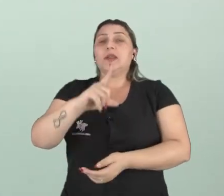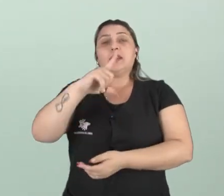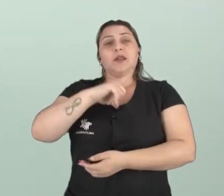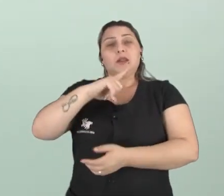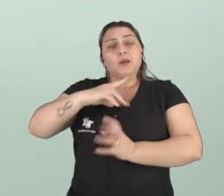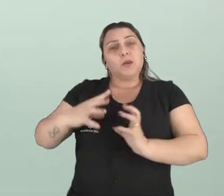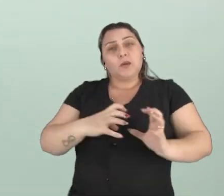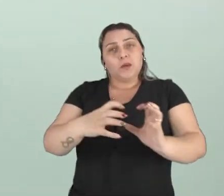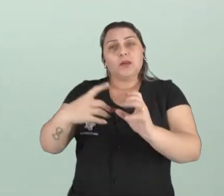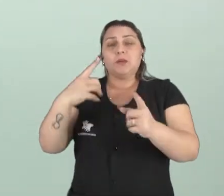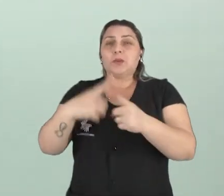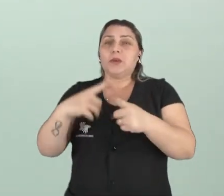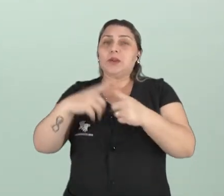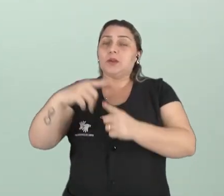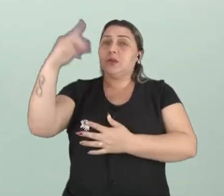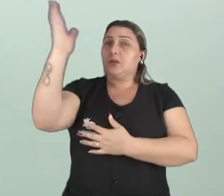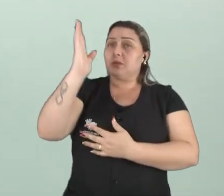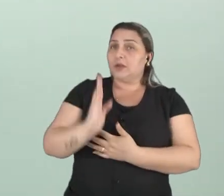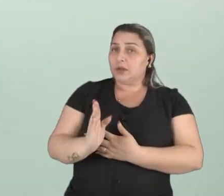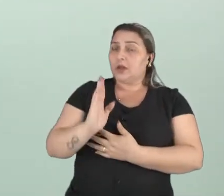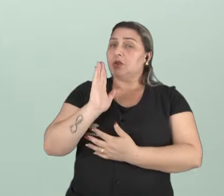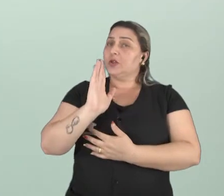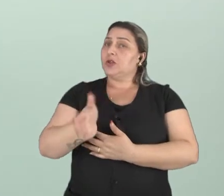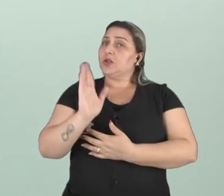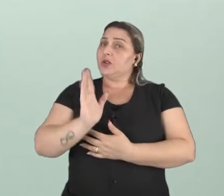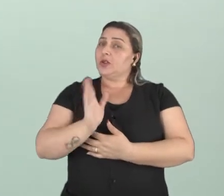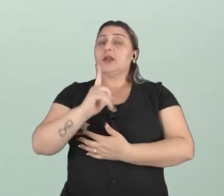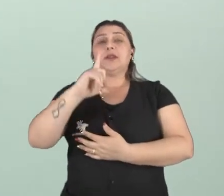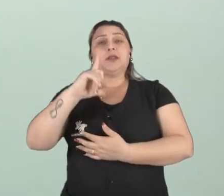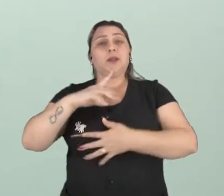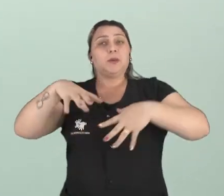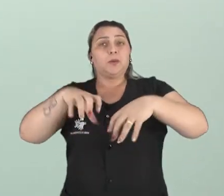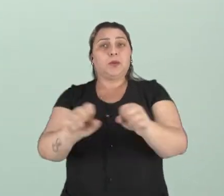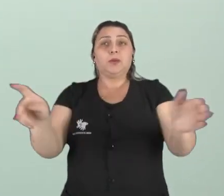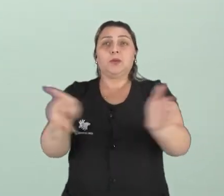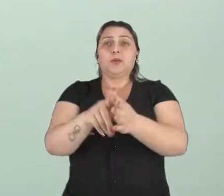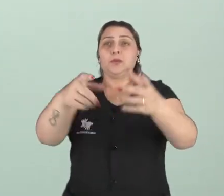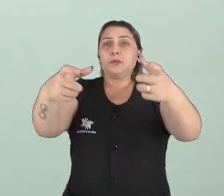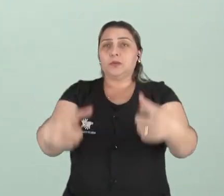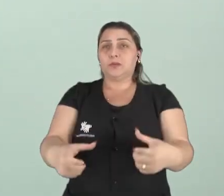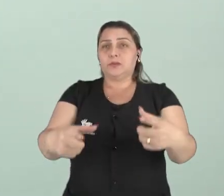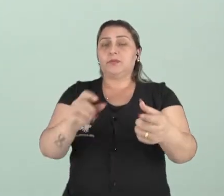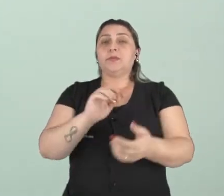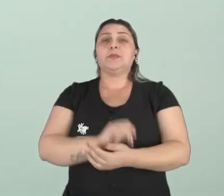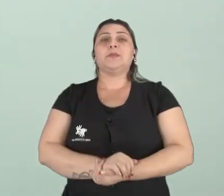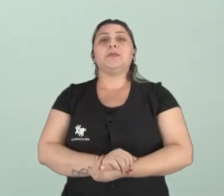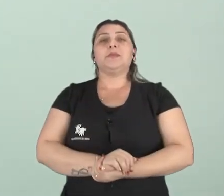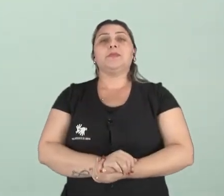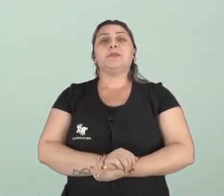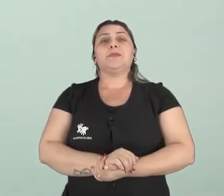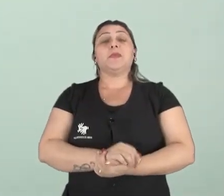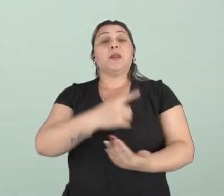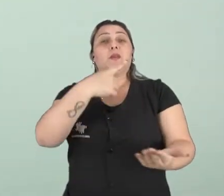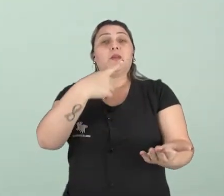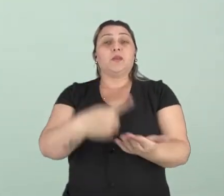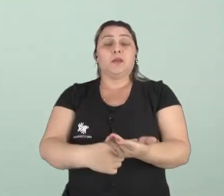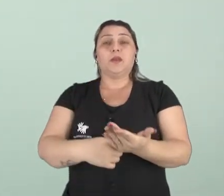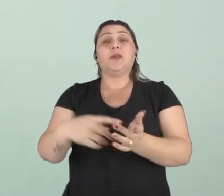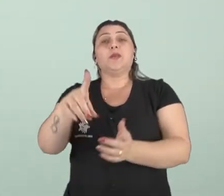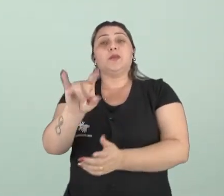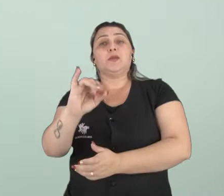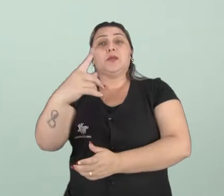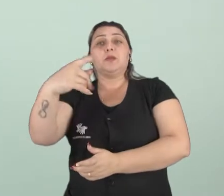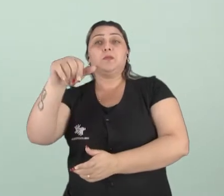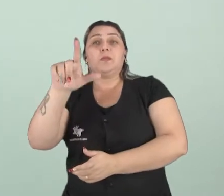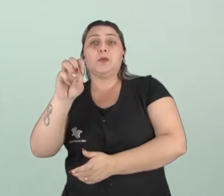ter um conflito porque os brasileiros, eles já estão tendo posse desse local, E aí é um tratado diplomático